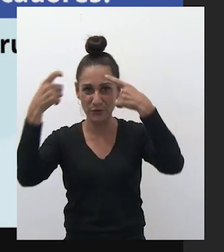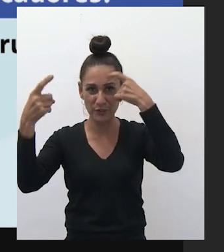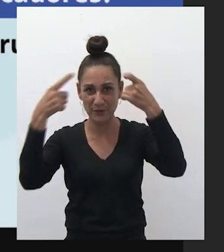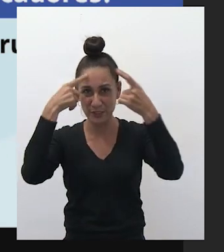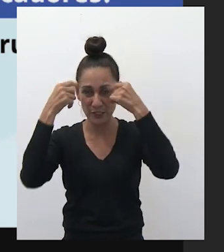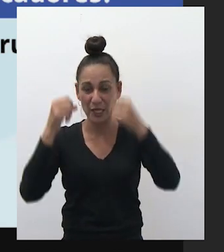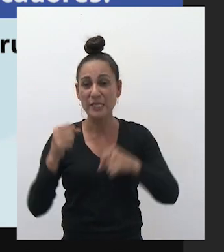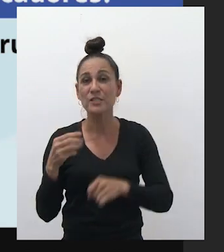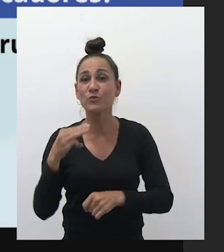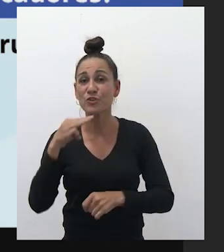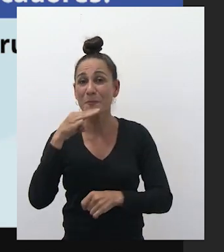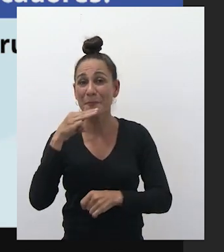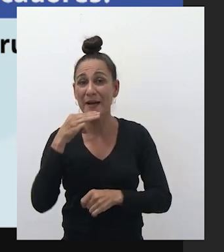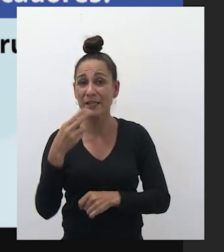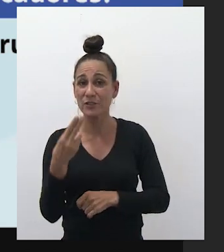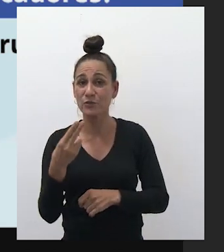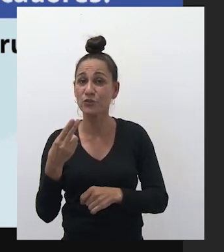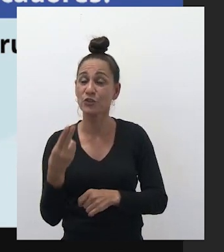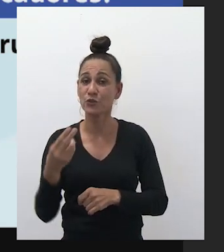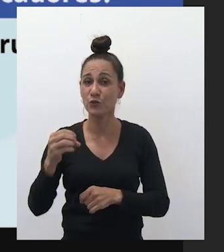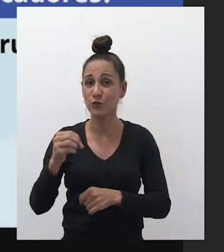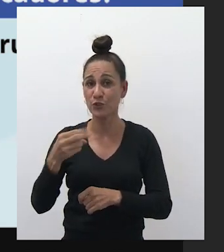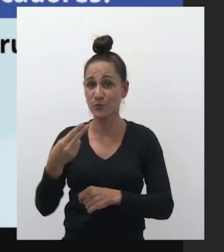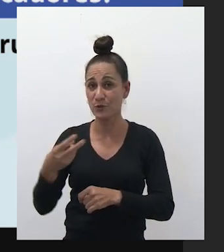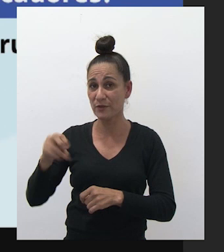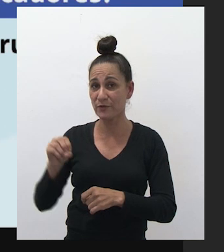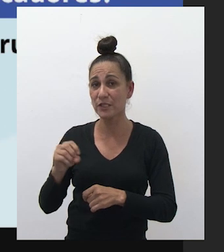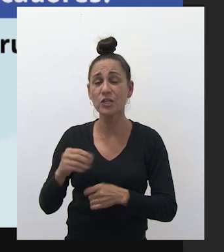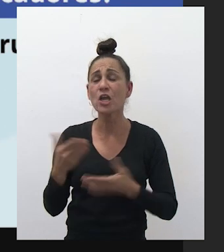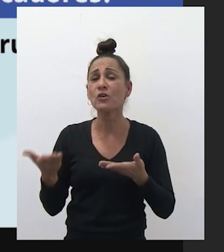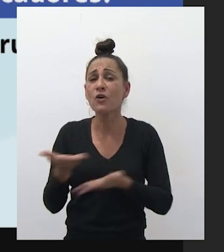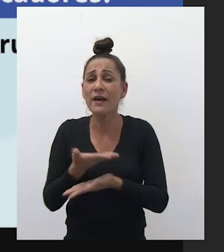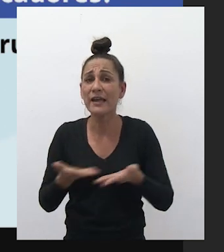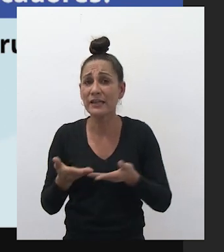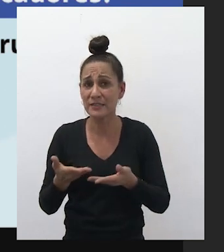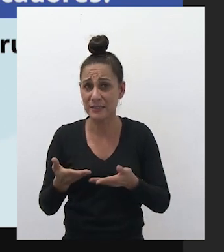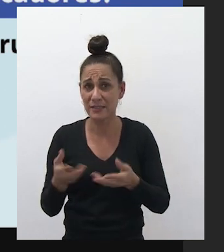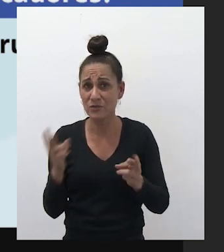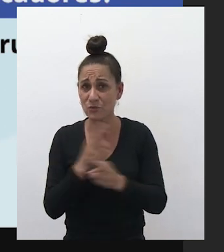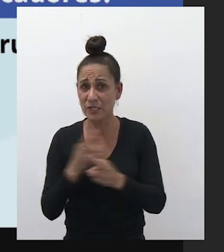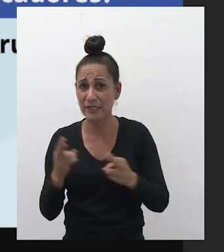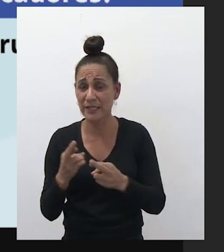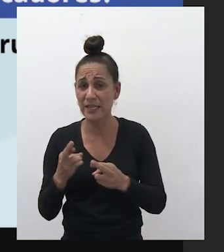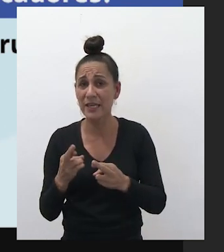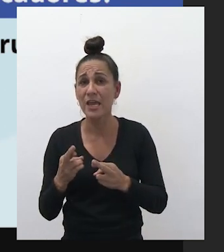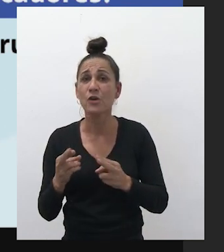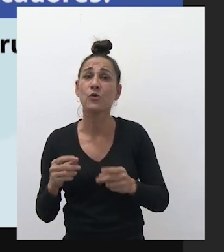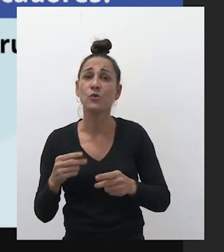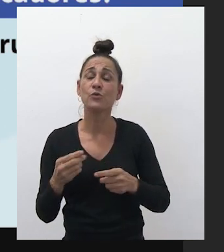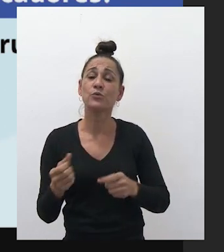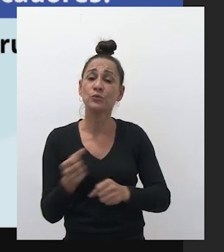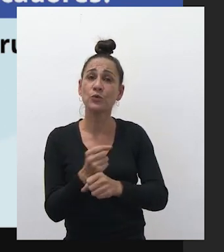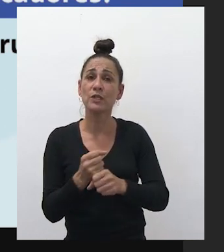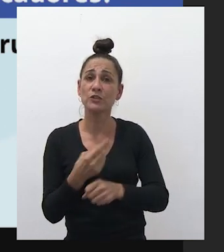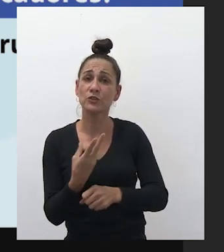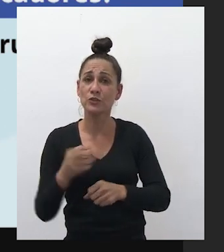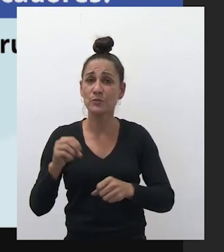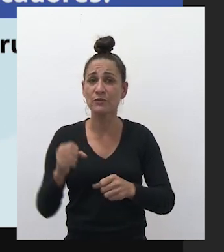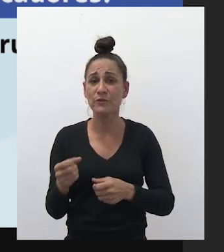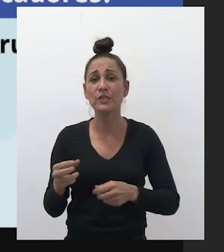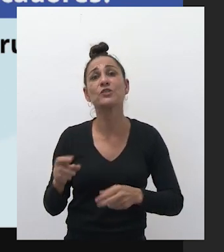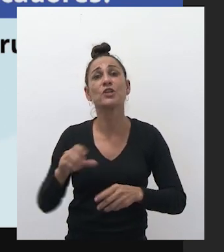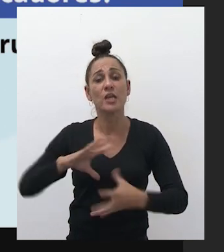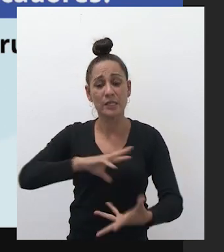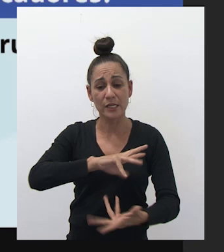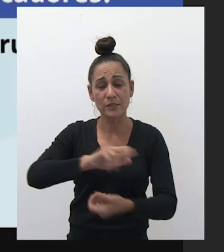de 2020. E qual é a relação disso com os Objetivos de Desenvolvimento Sustentável? Isso também está contemplado no